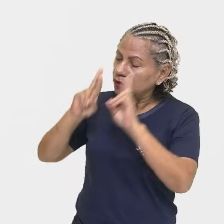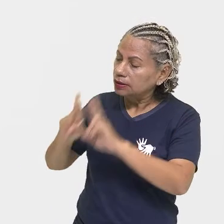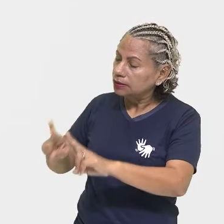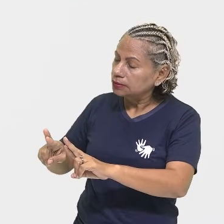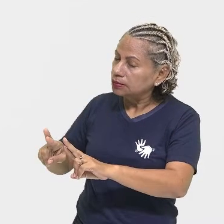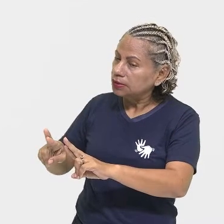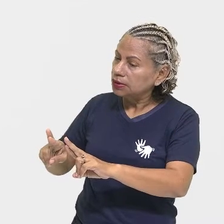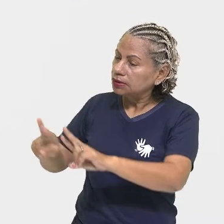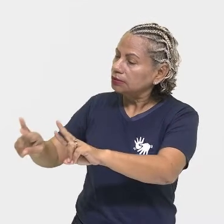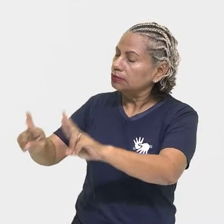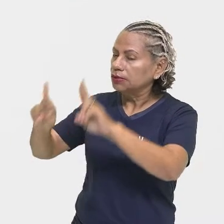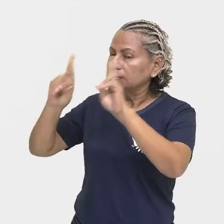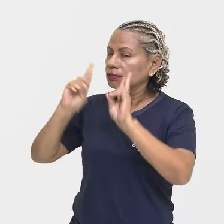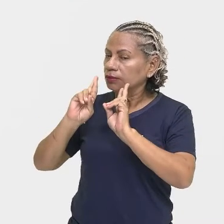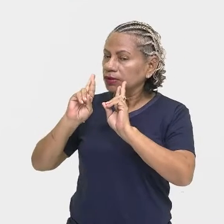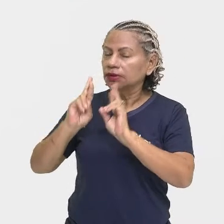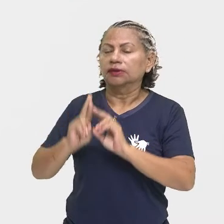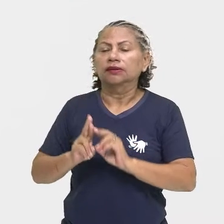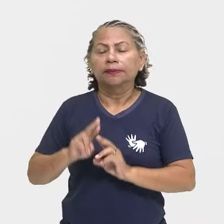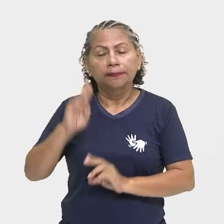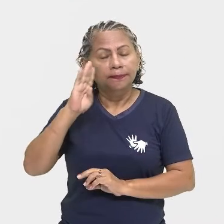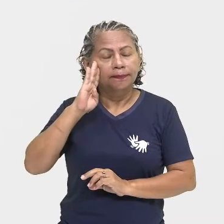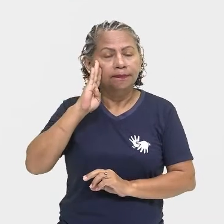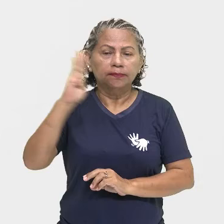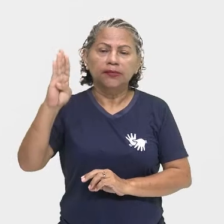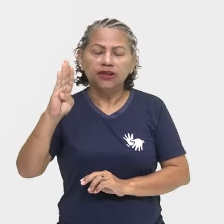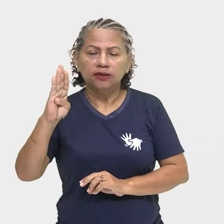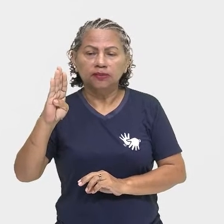saudável no mundo digital. Então,